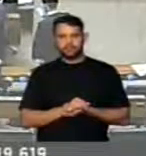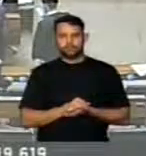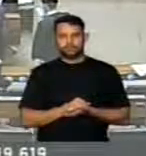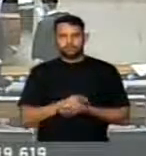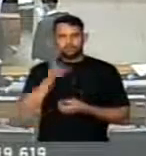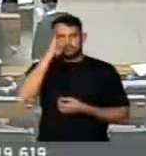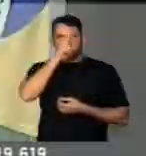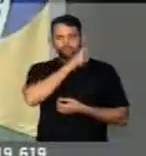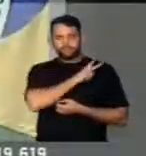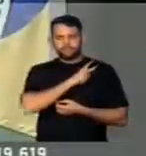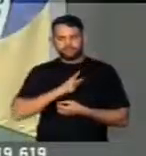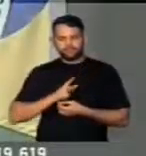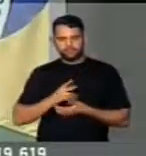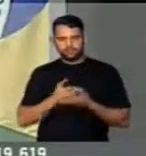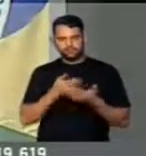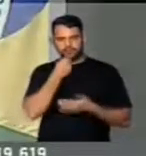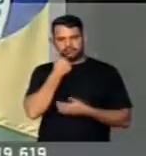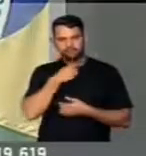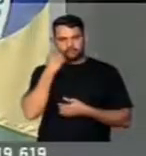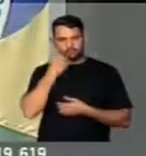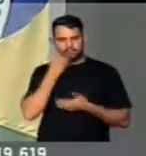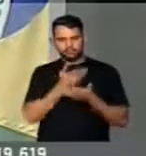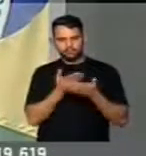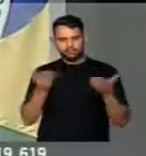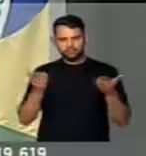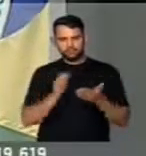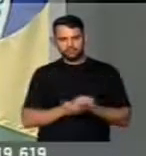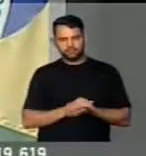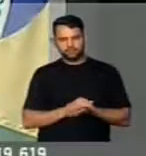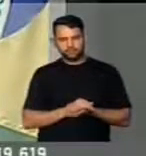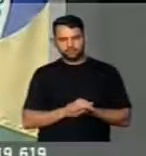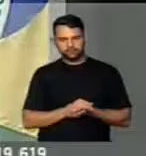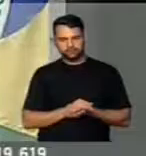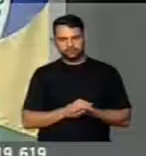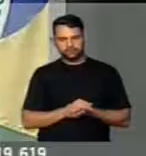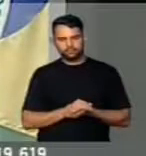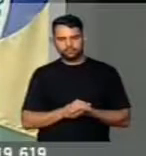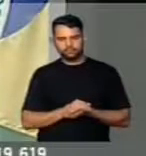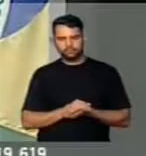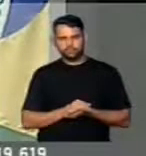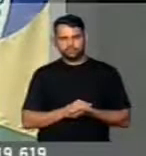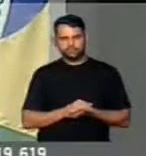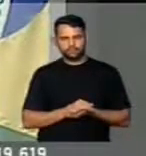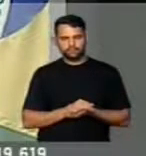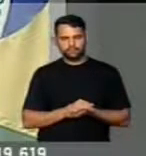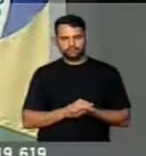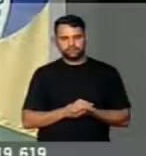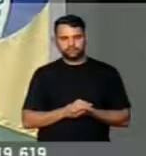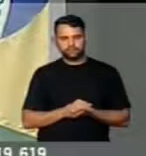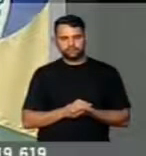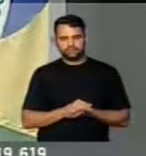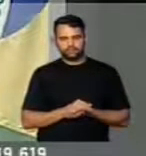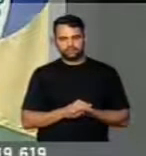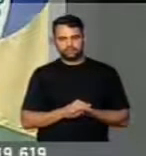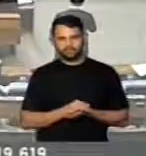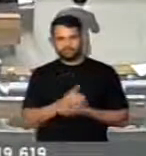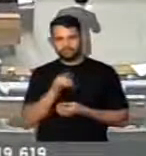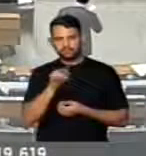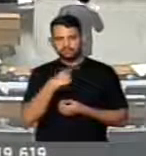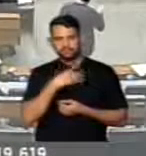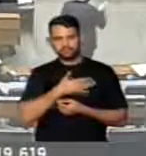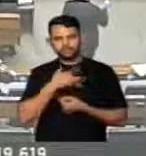Senhor presidente, presidente, o PSB se posiciona contra o recesso. O PSB gostaria que nós não